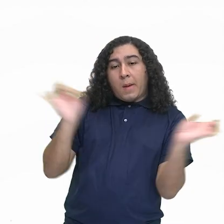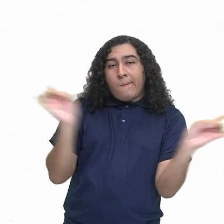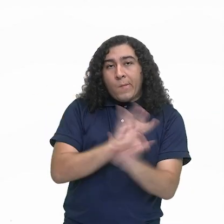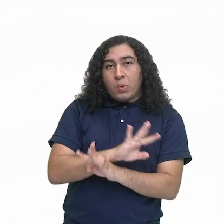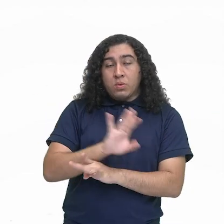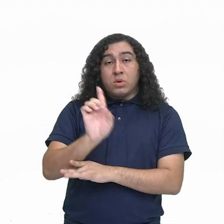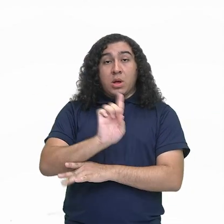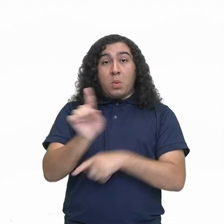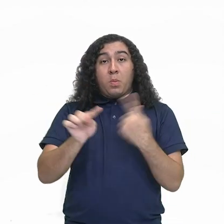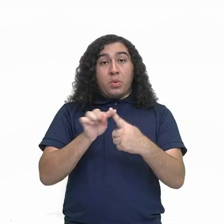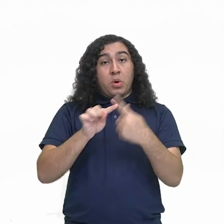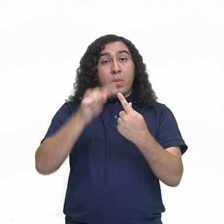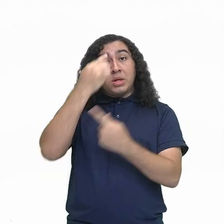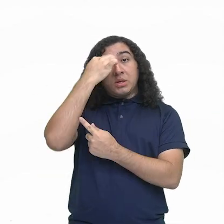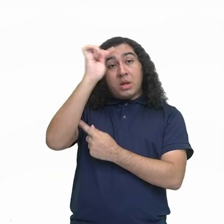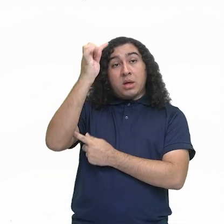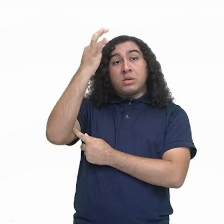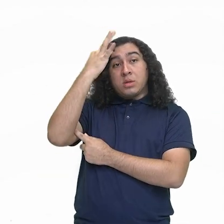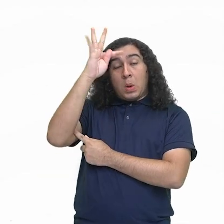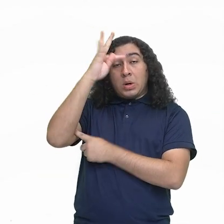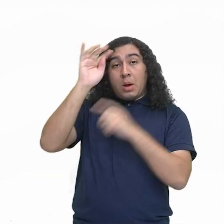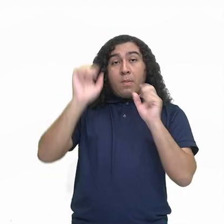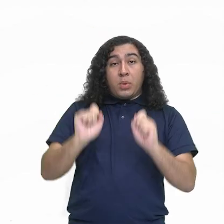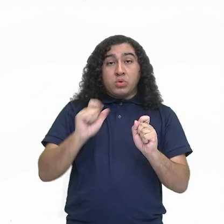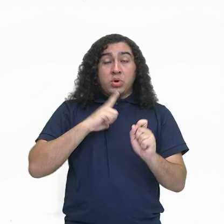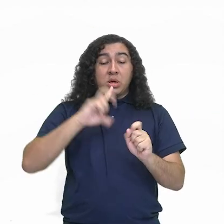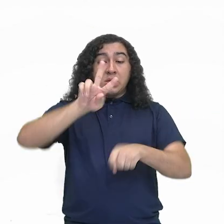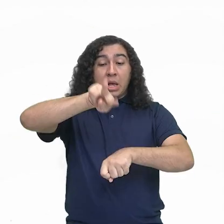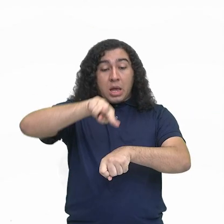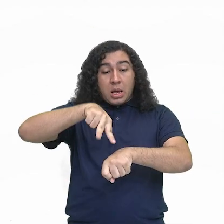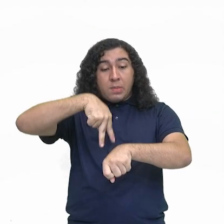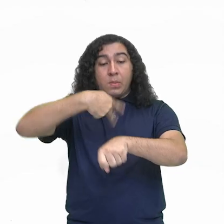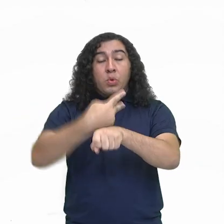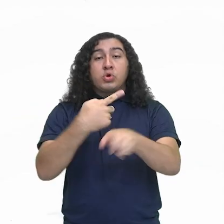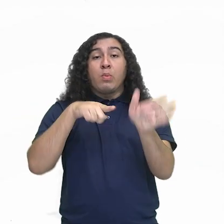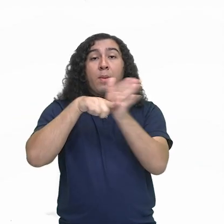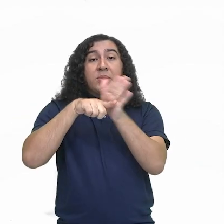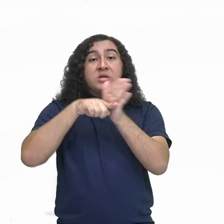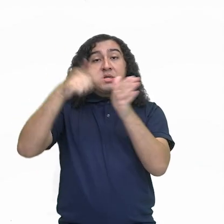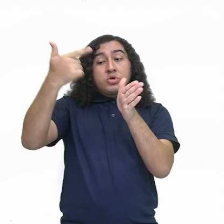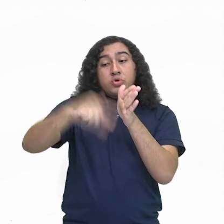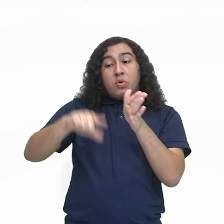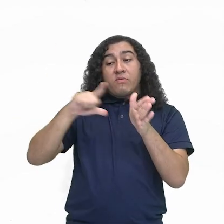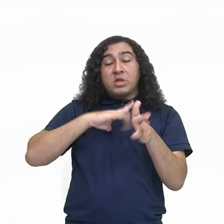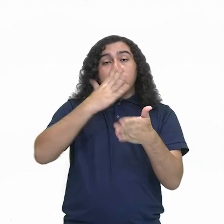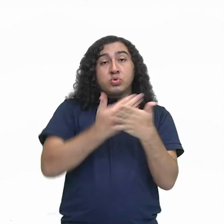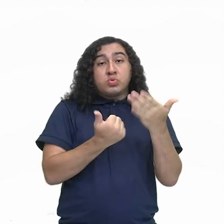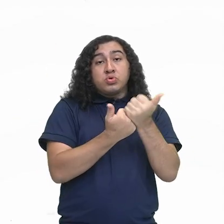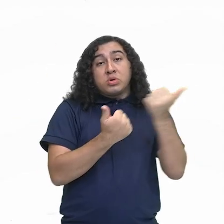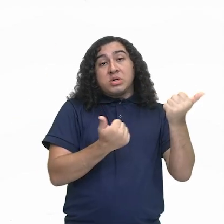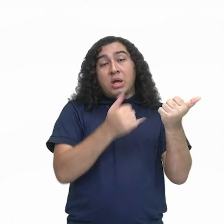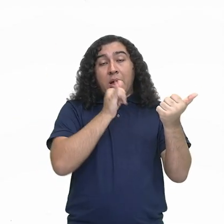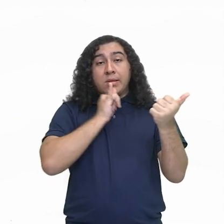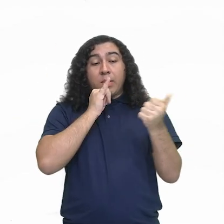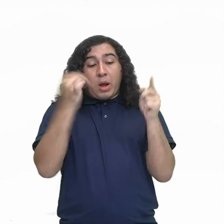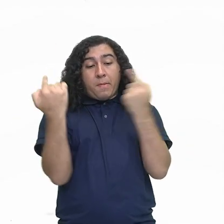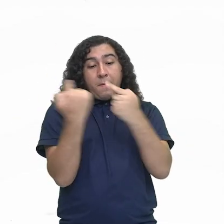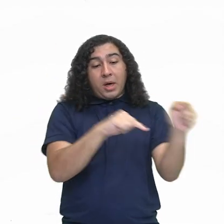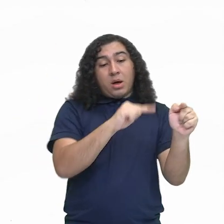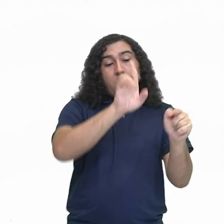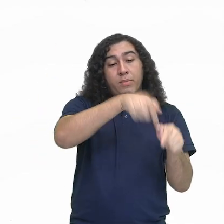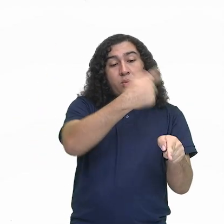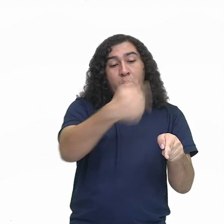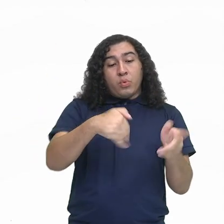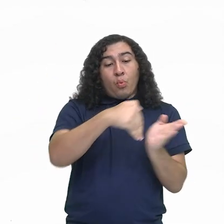uma ideia ou teoria pode ser derrubada, né, e substituída por outra, pode ser refutada, né? A ciência, é assim